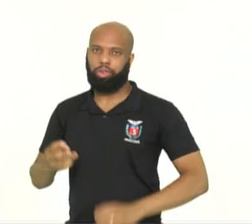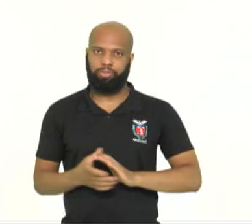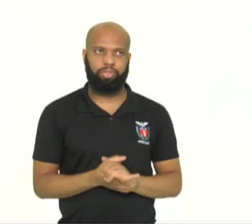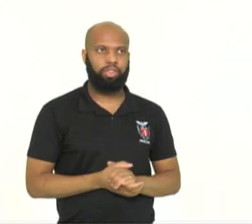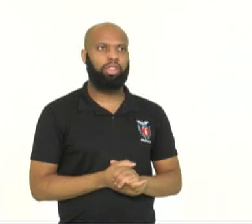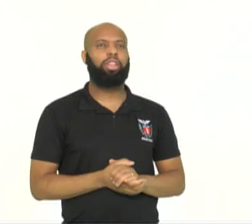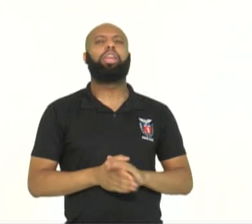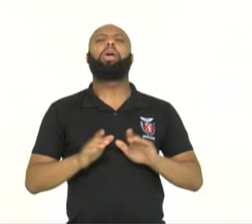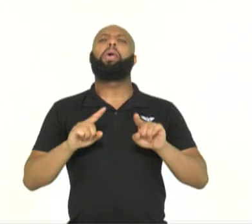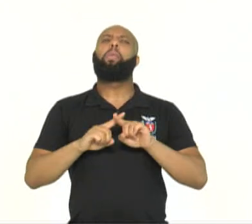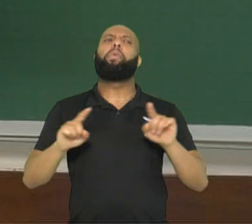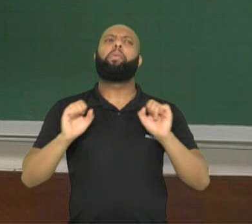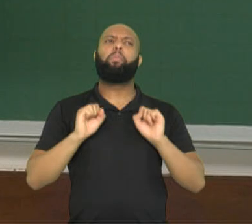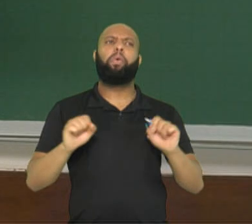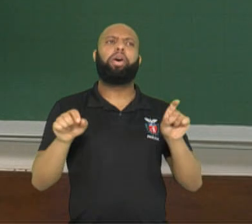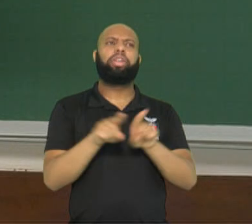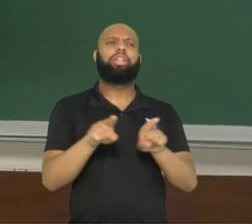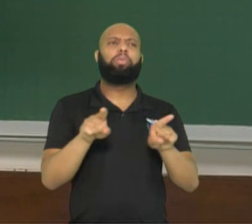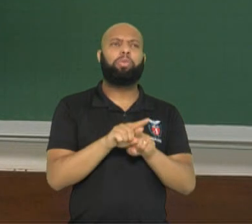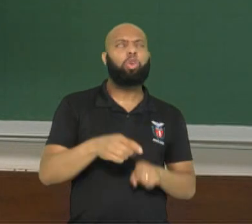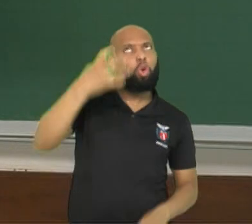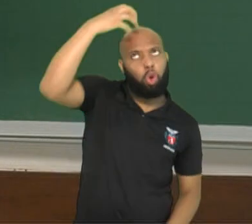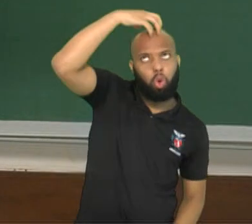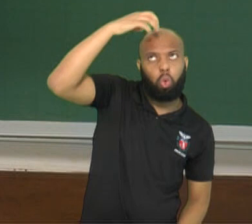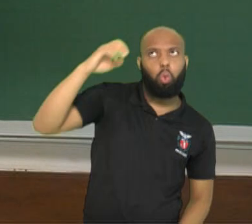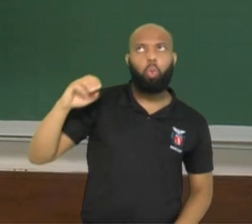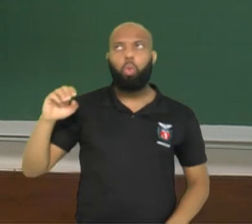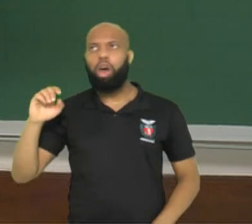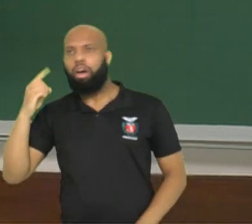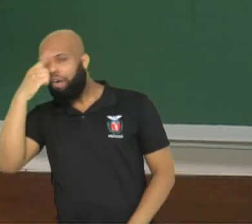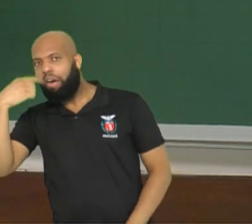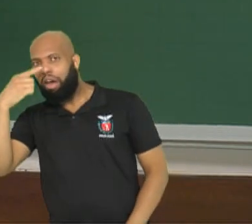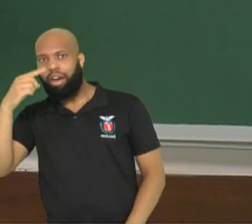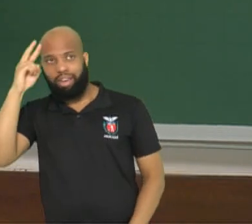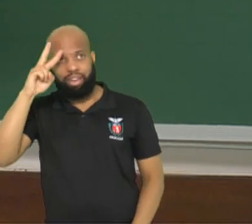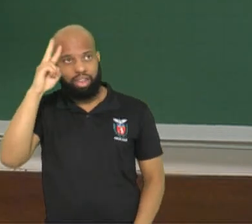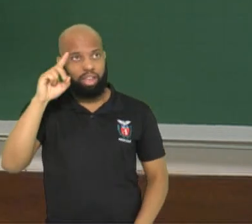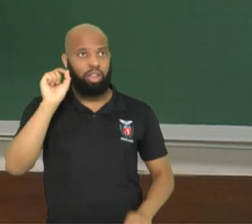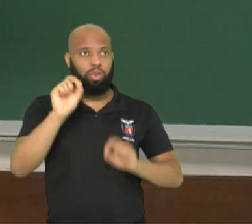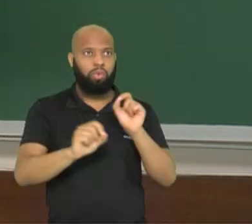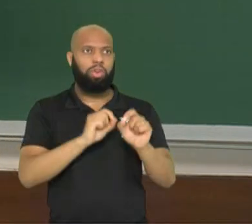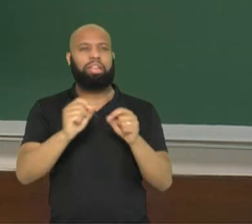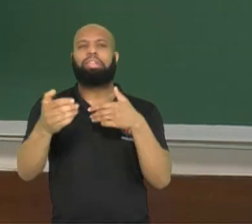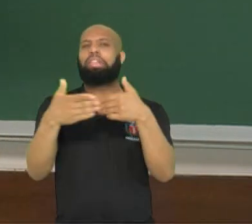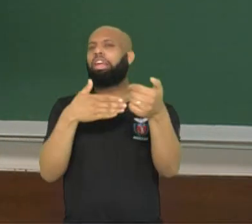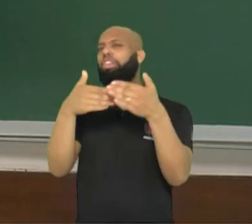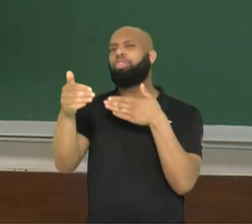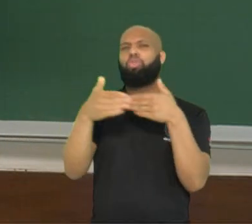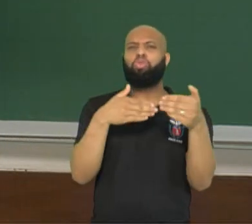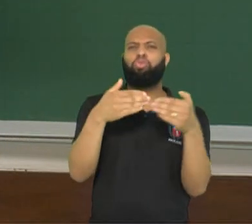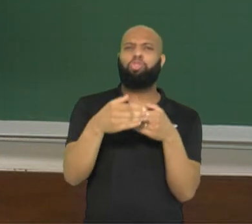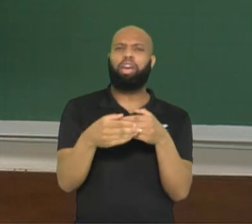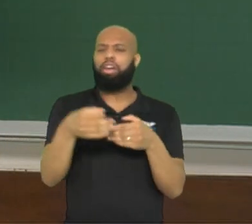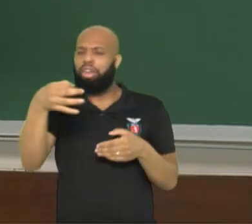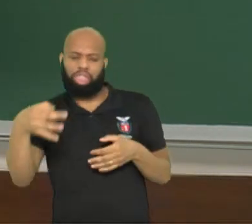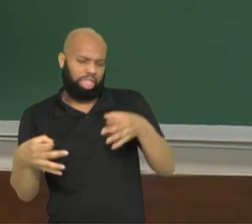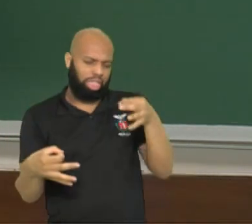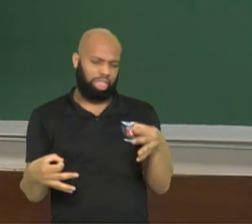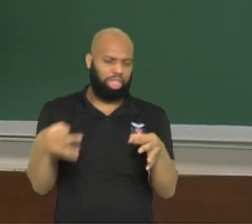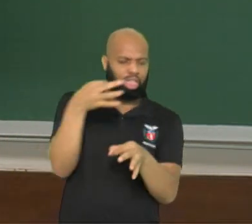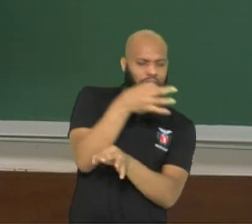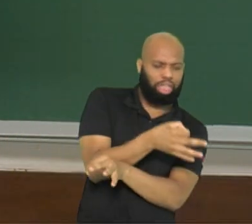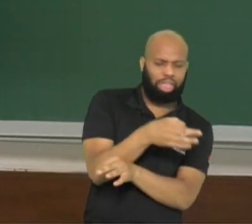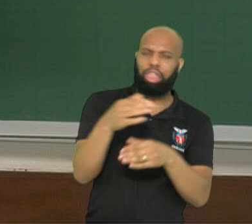Ah, professora, mas poderia dar coroa ou cara. Lembra do que o exercício colocou lá, ó, sem diferenciar a ordem